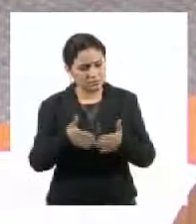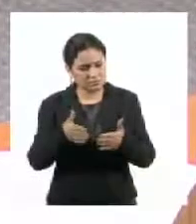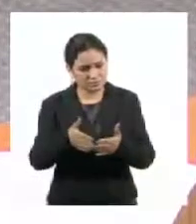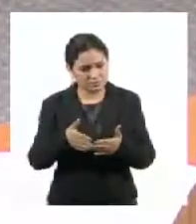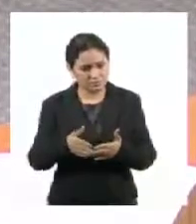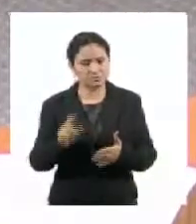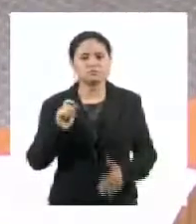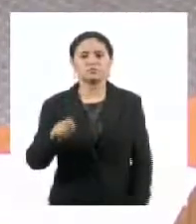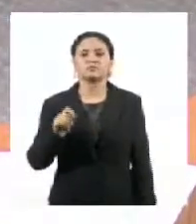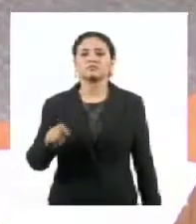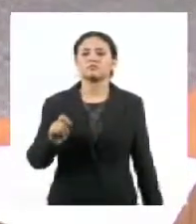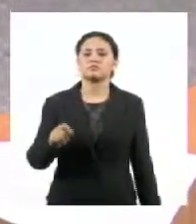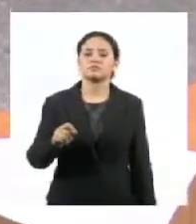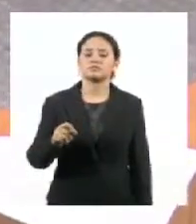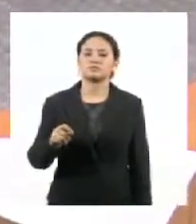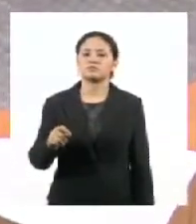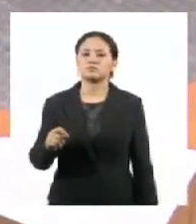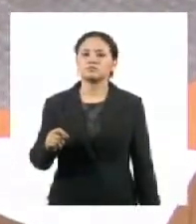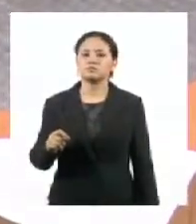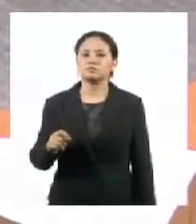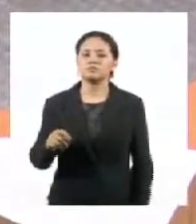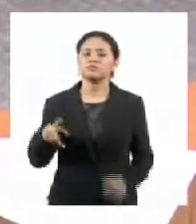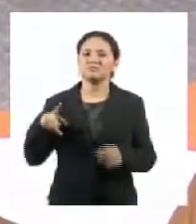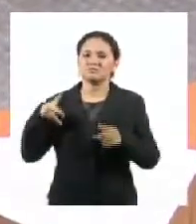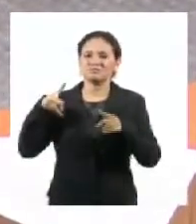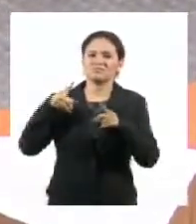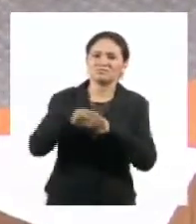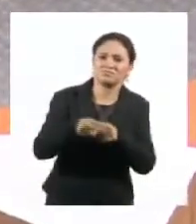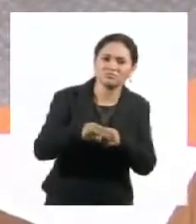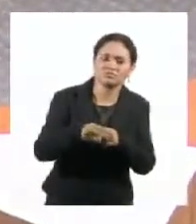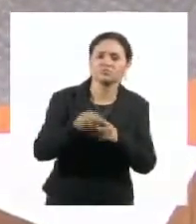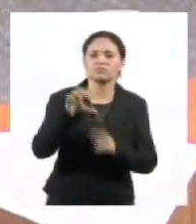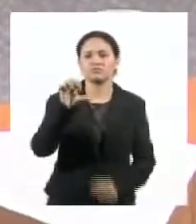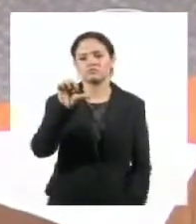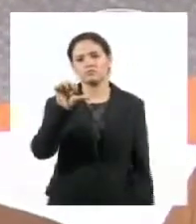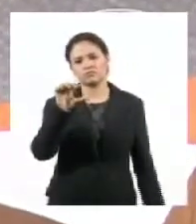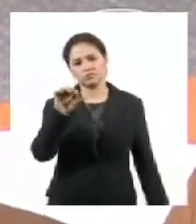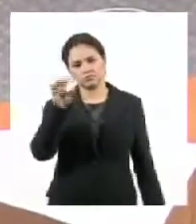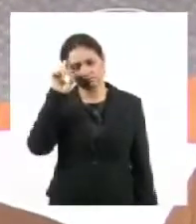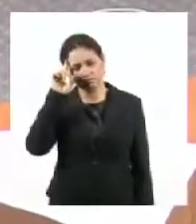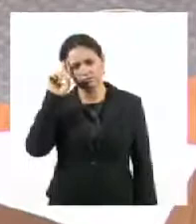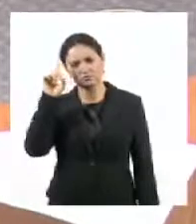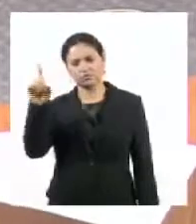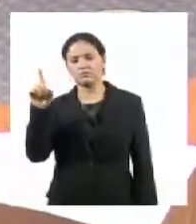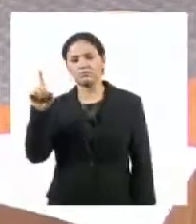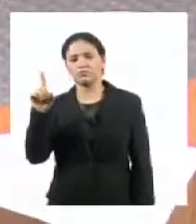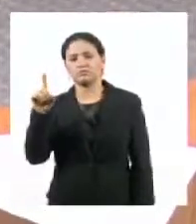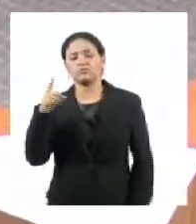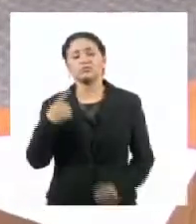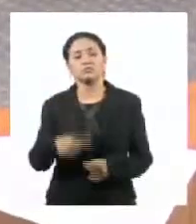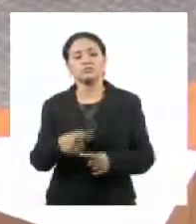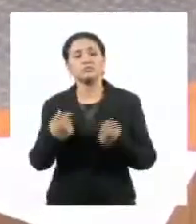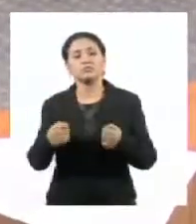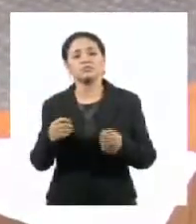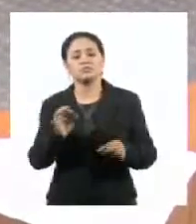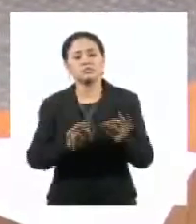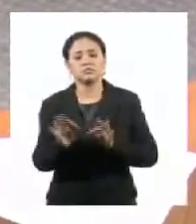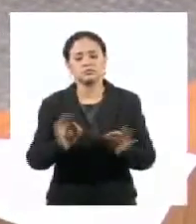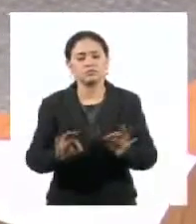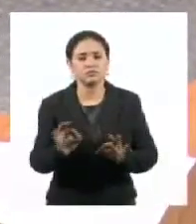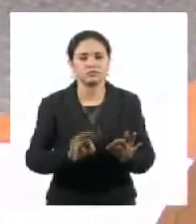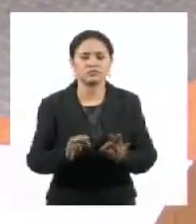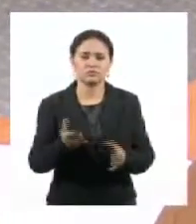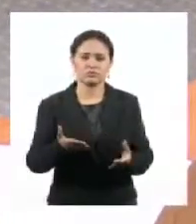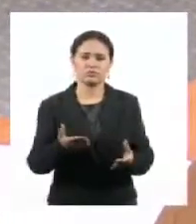que o prazo de corte seja de 90 dias até ser estabelecido toda essa situação com a Odebrecht, que o aviso prévio